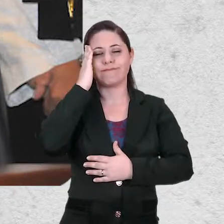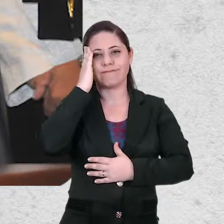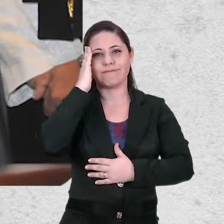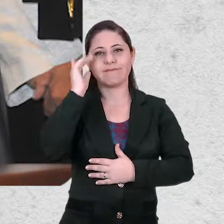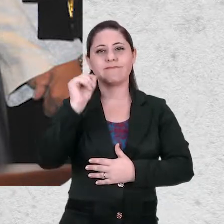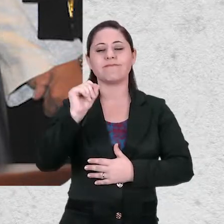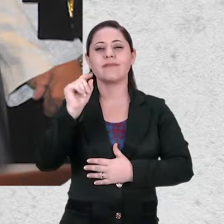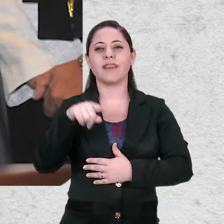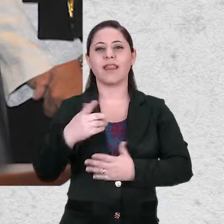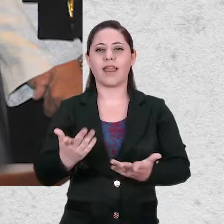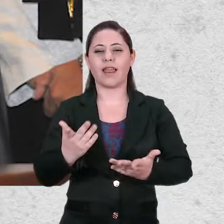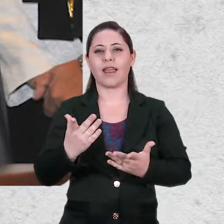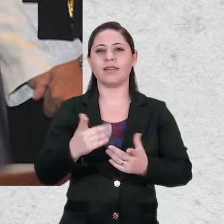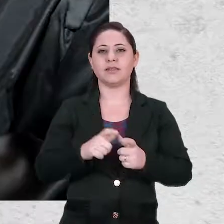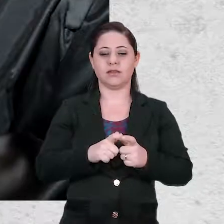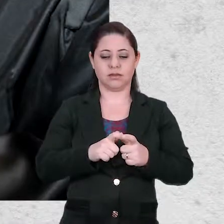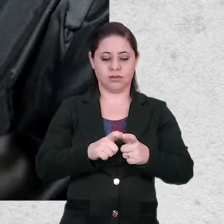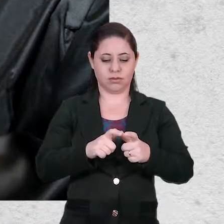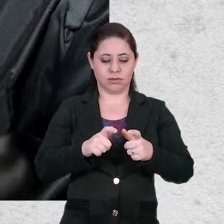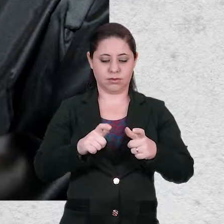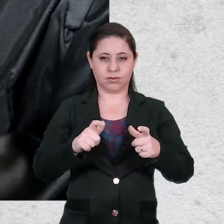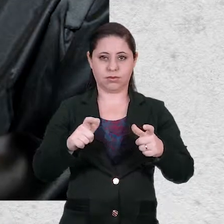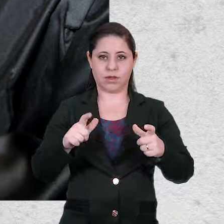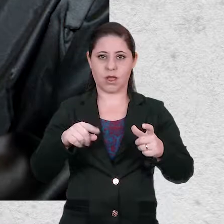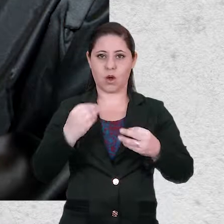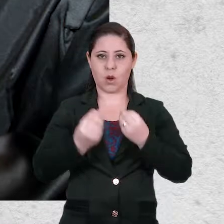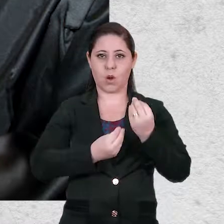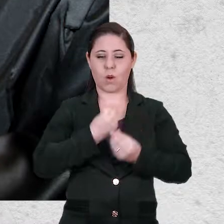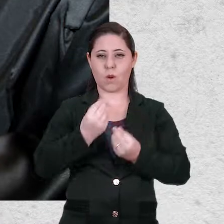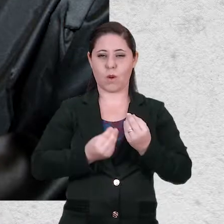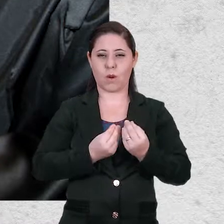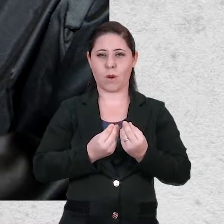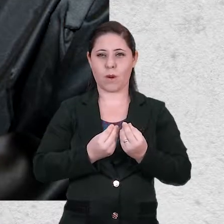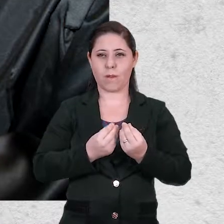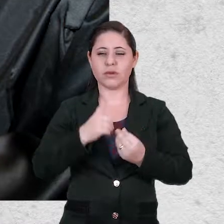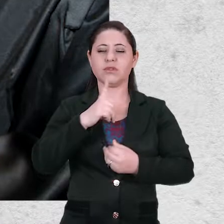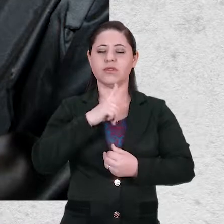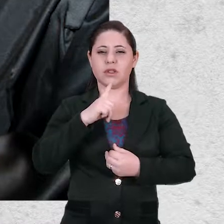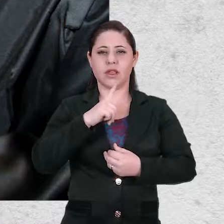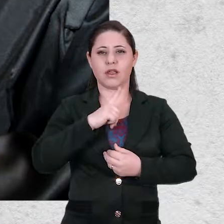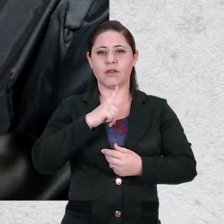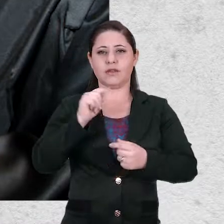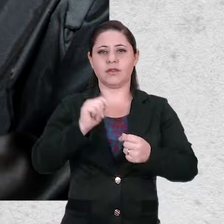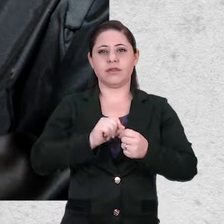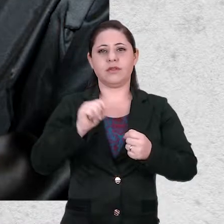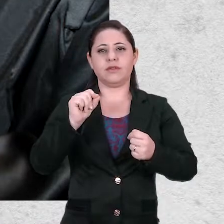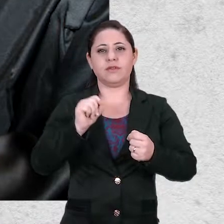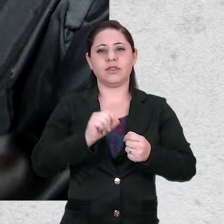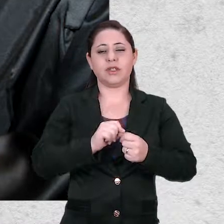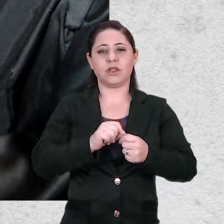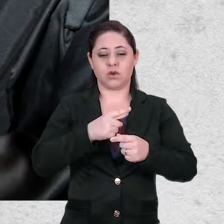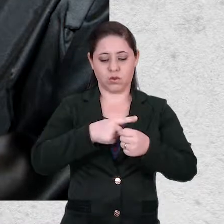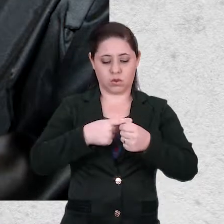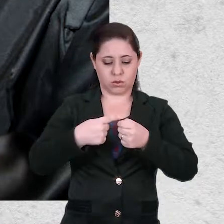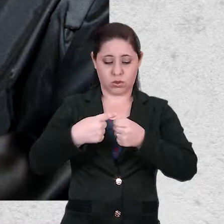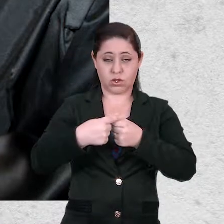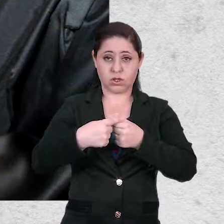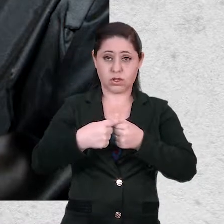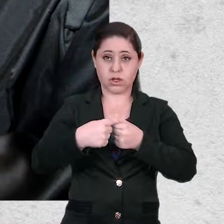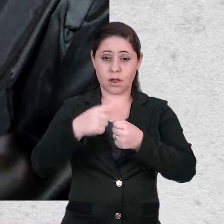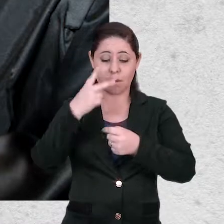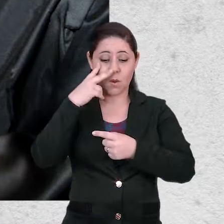foi a grande forma que nós tivemos de fazer com que os municípios